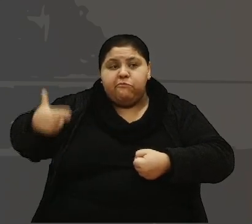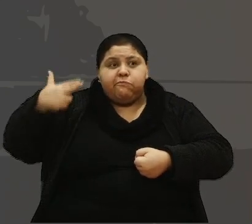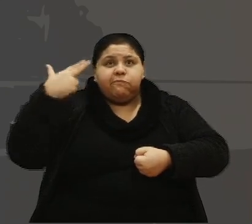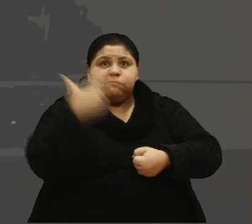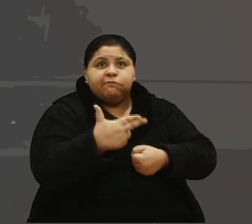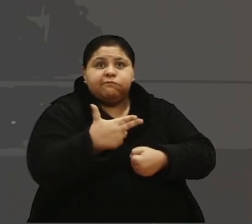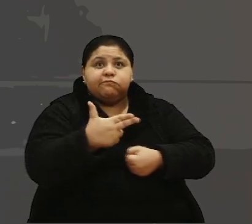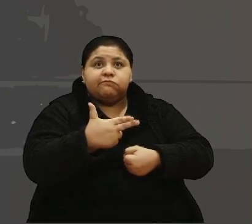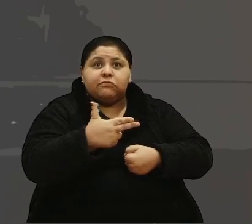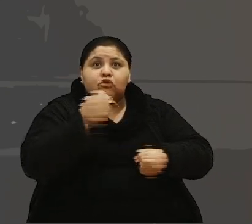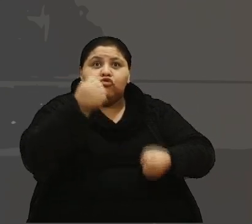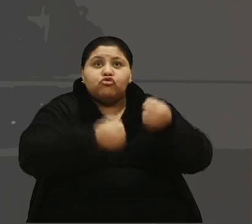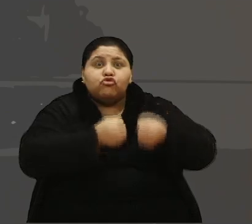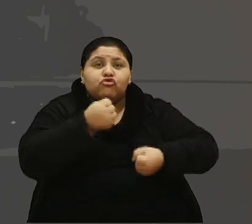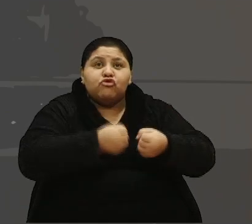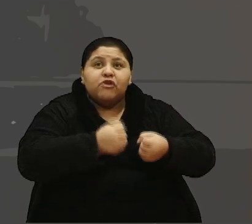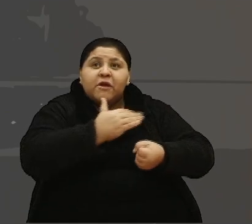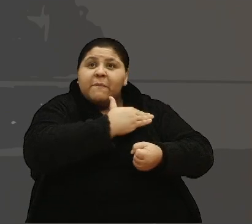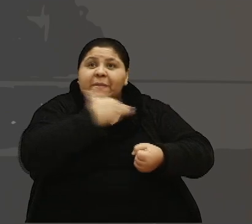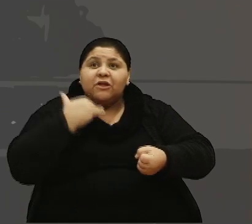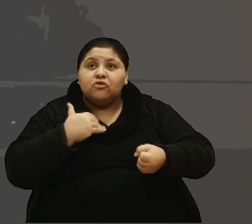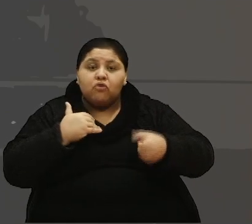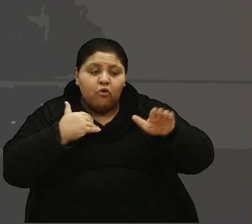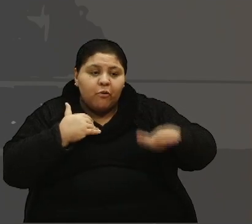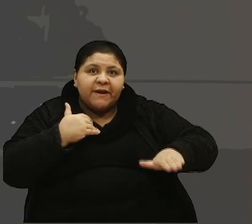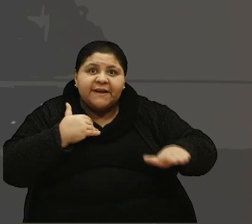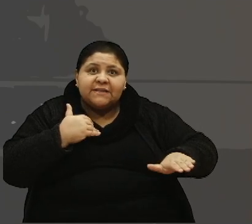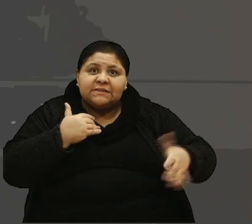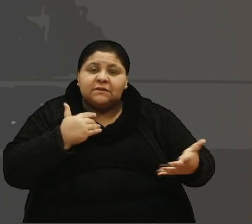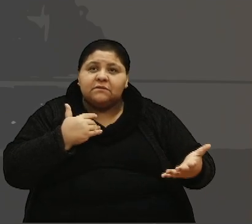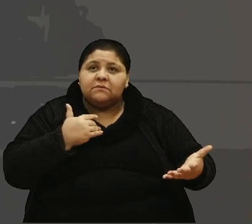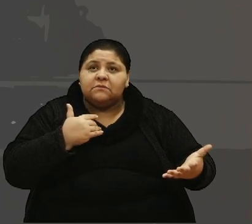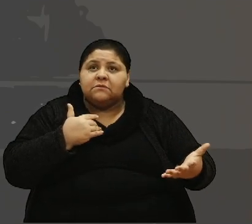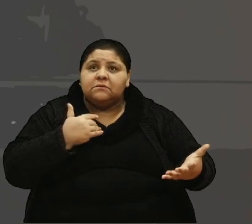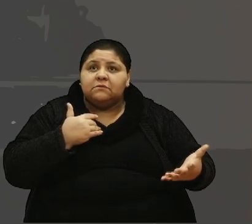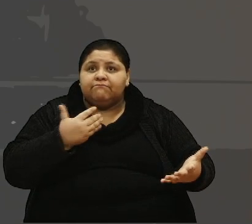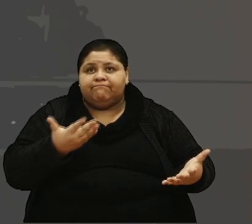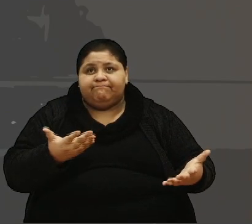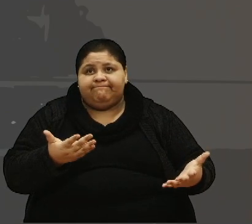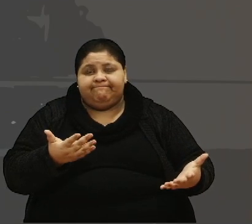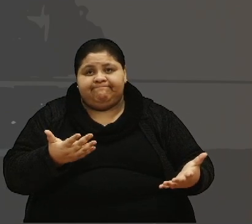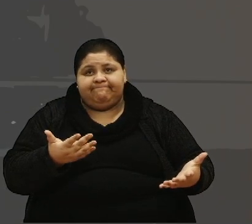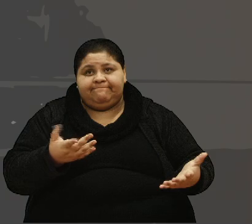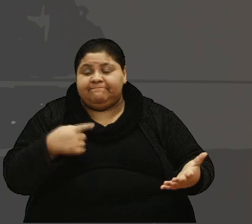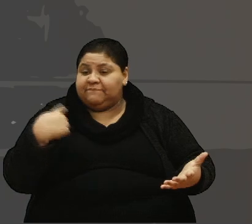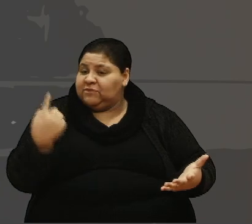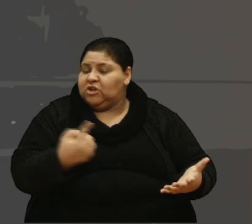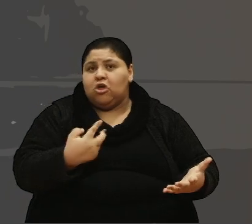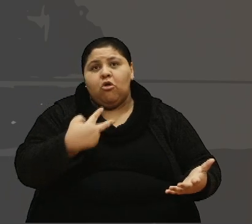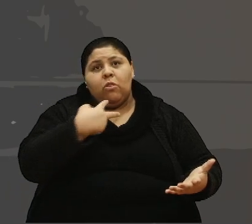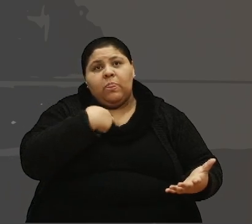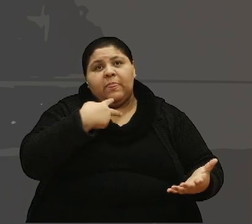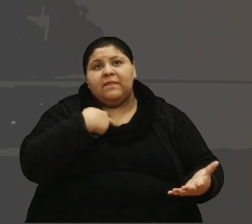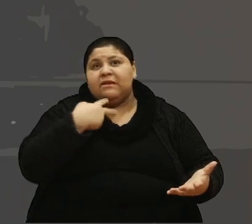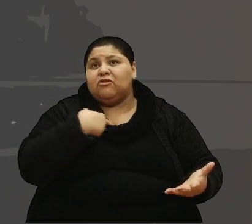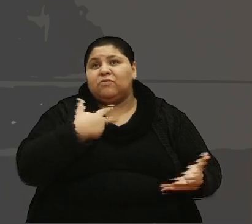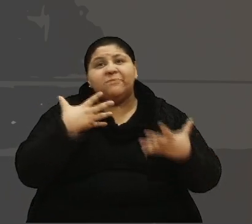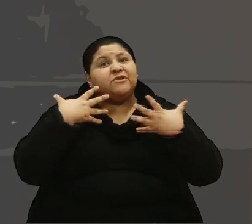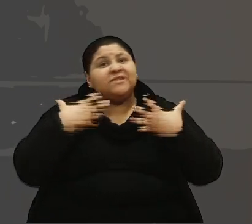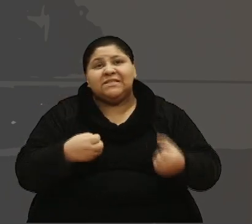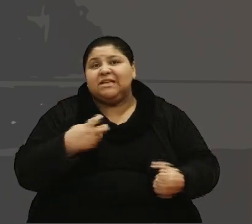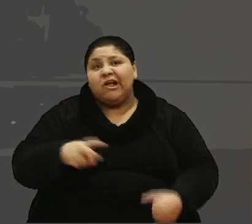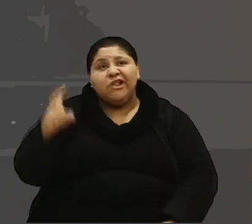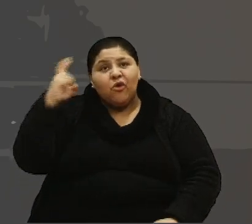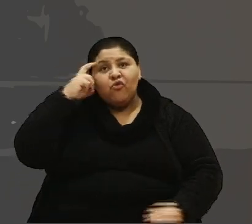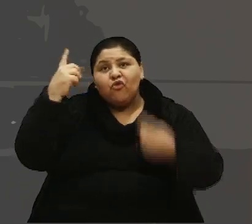carro e matou uma criança. Matou uma criança, gente. Nós não podemos compactuar com essa cultura